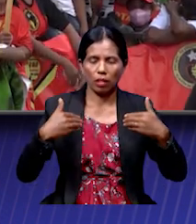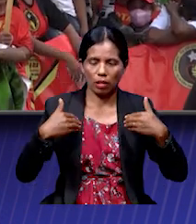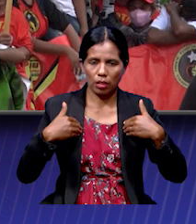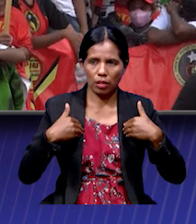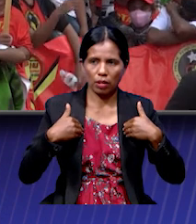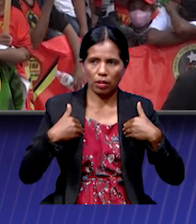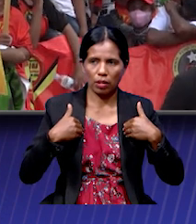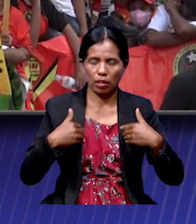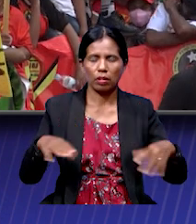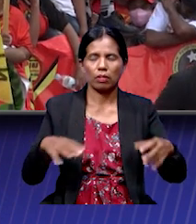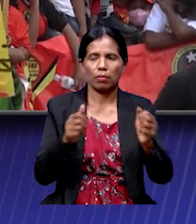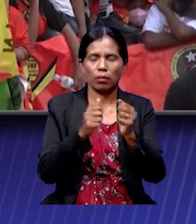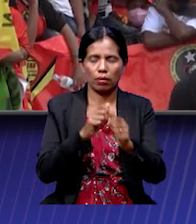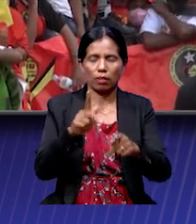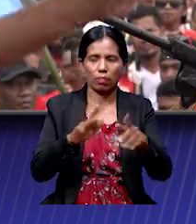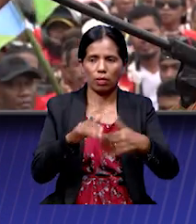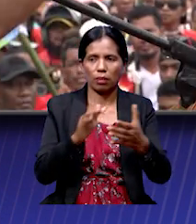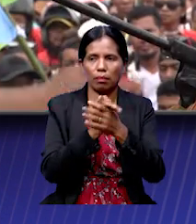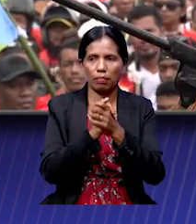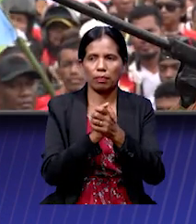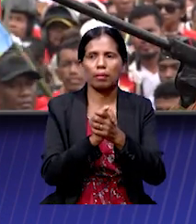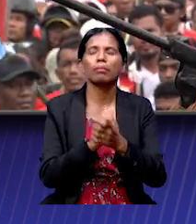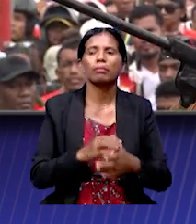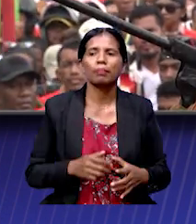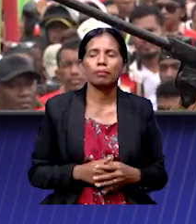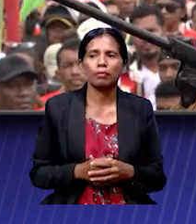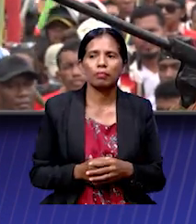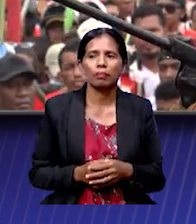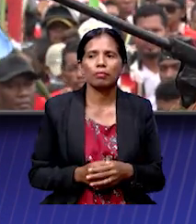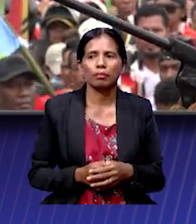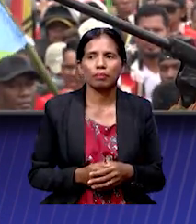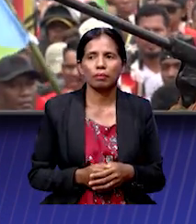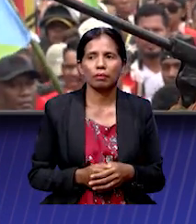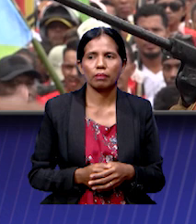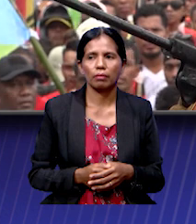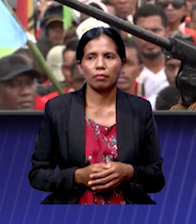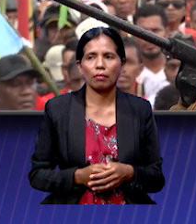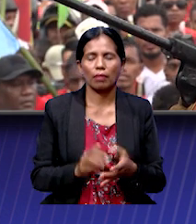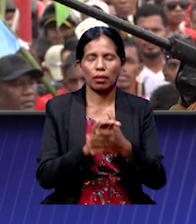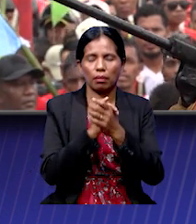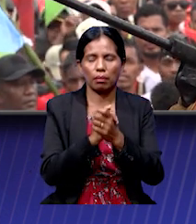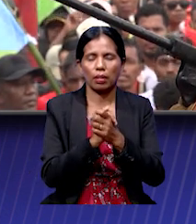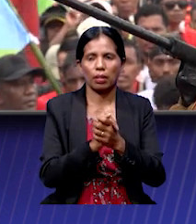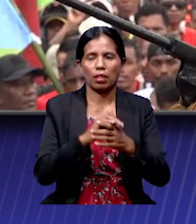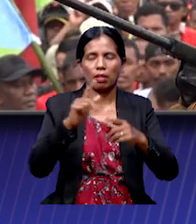aliança ao povo. Mente, tu é a política fraternidade. E mente vai gira,